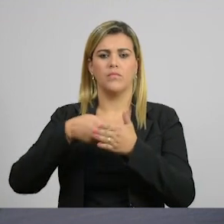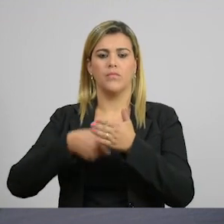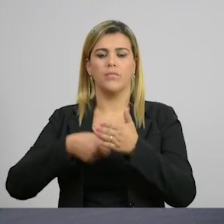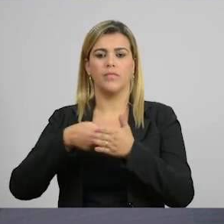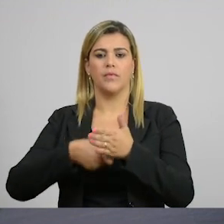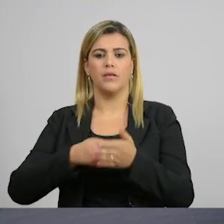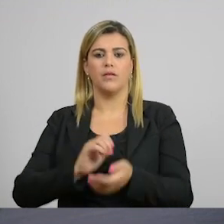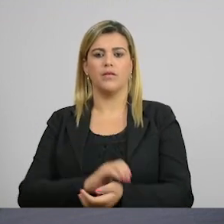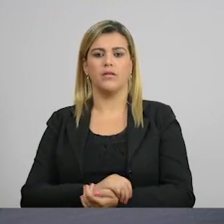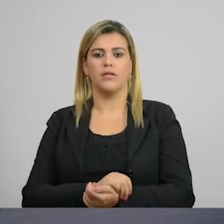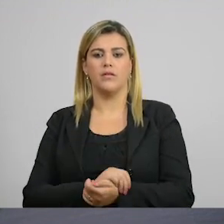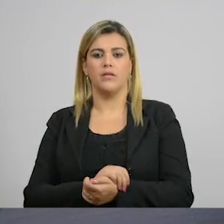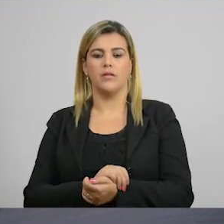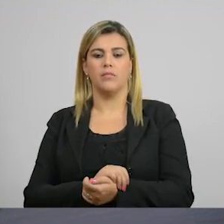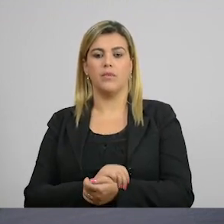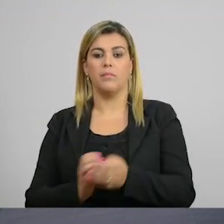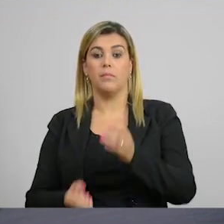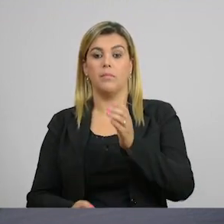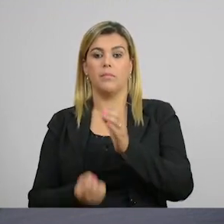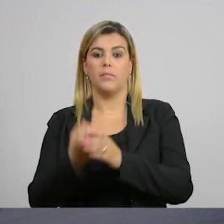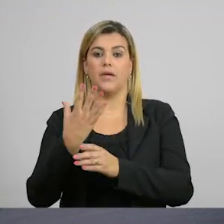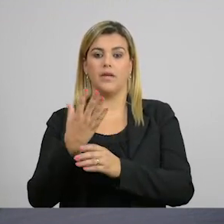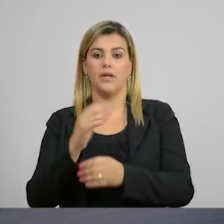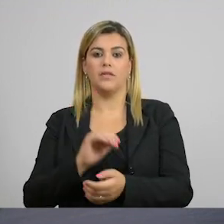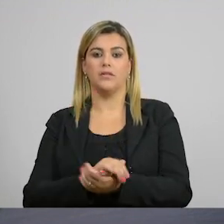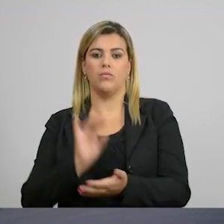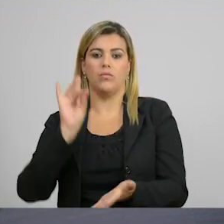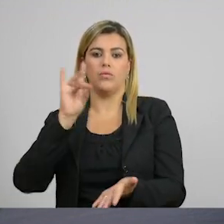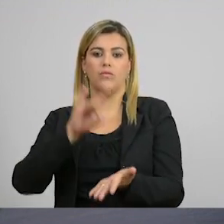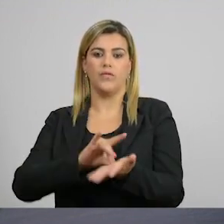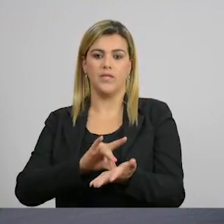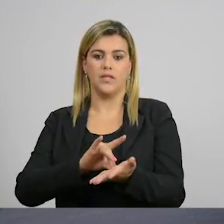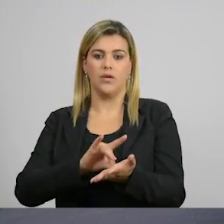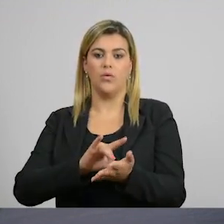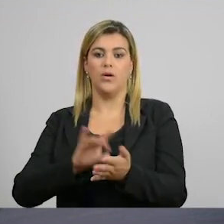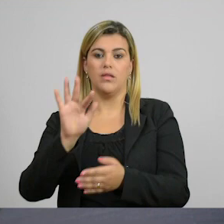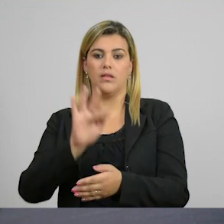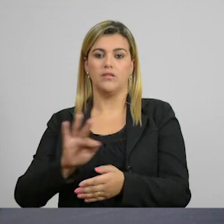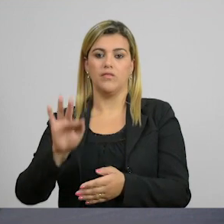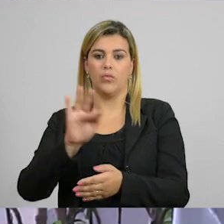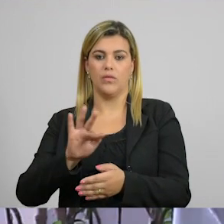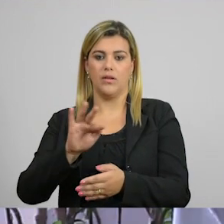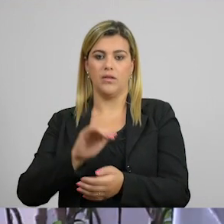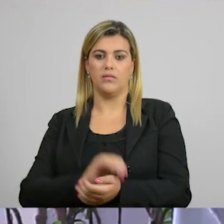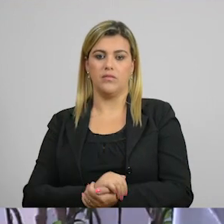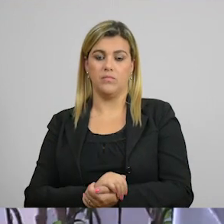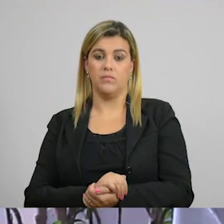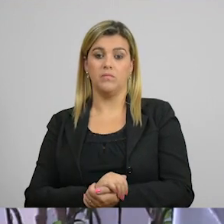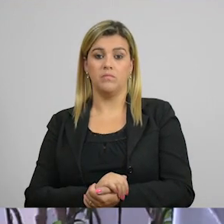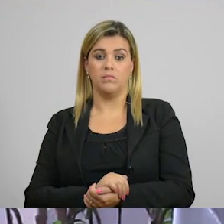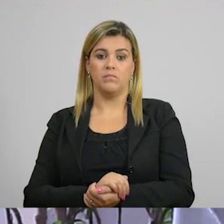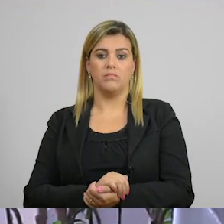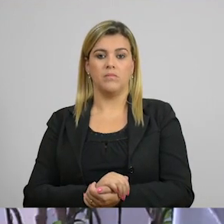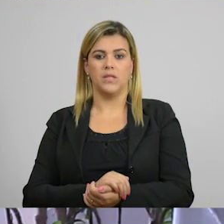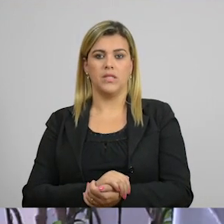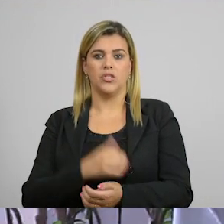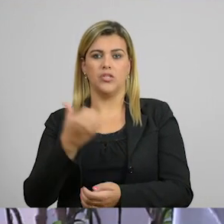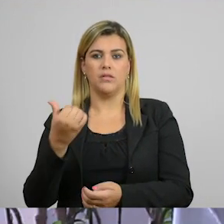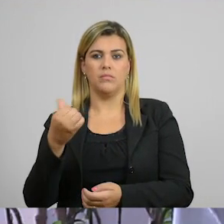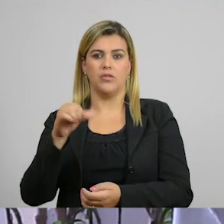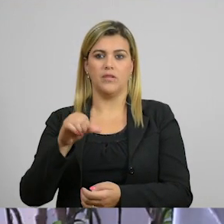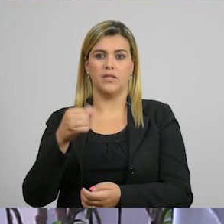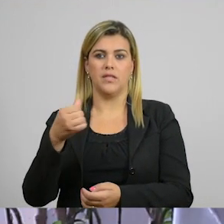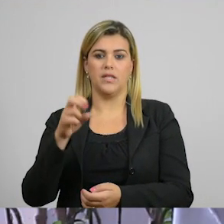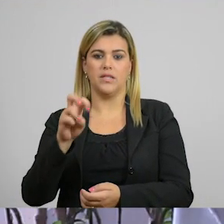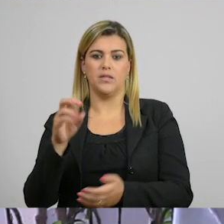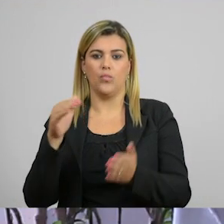batalhar a criação realmente oficial das escolas. Para isso nós demoramos, quer dizer,